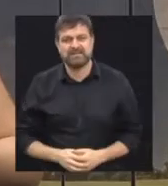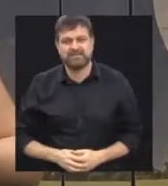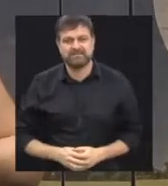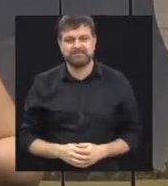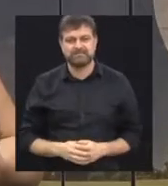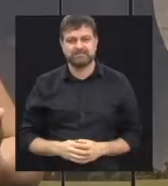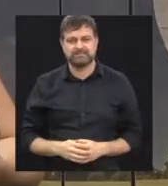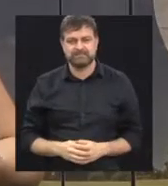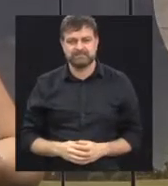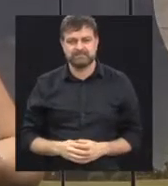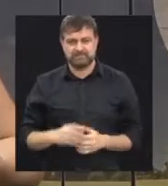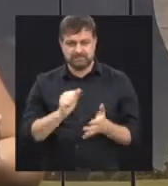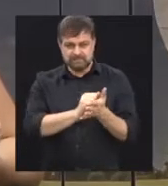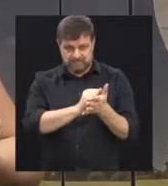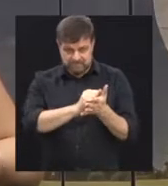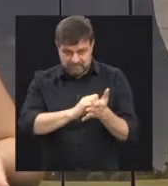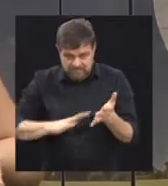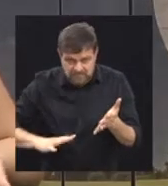contas.